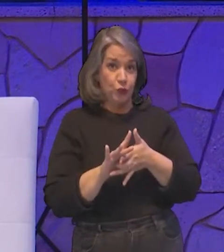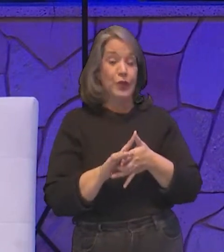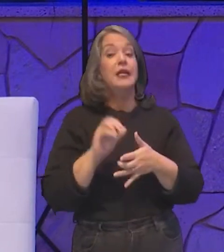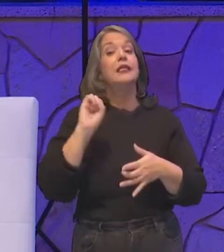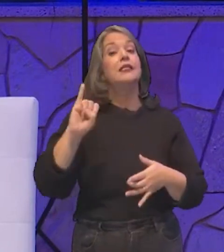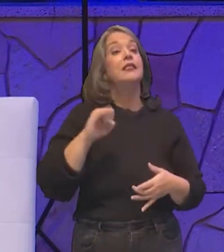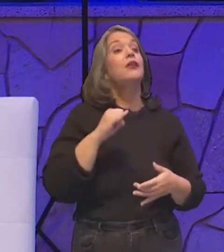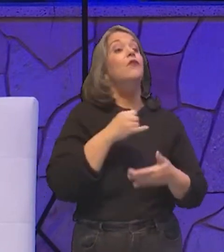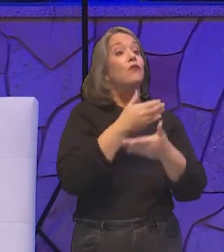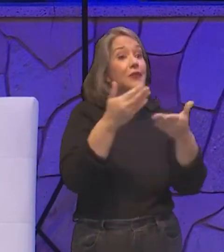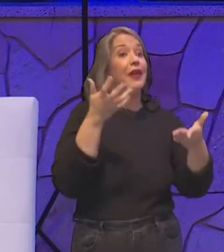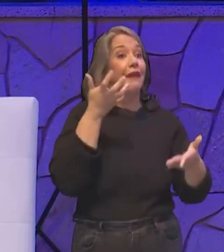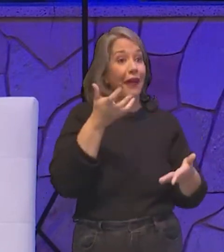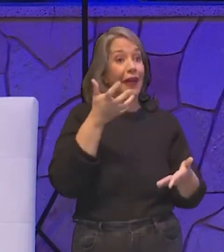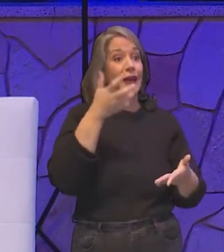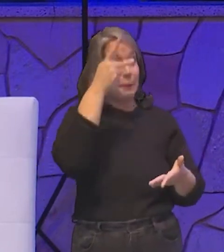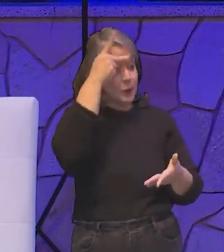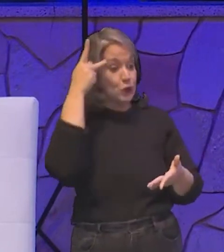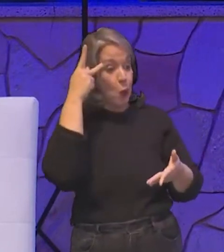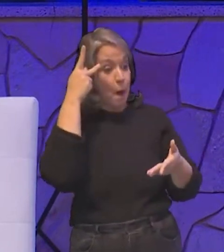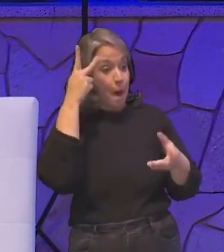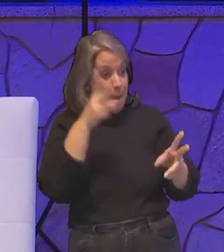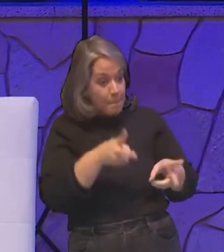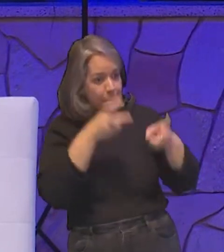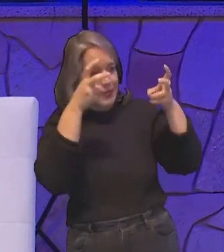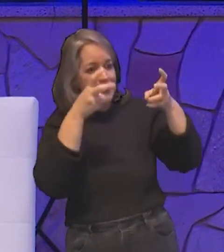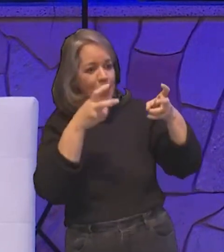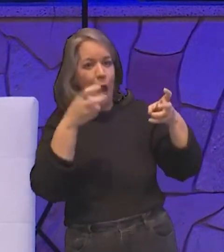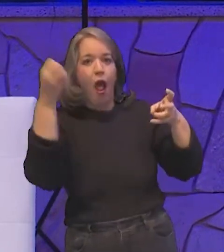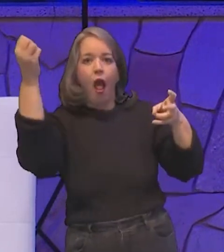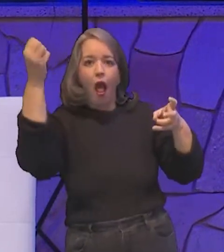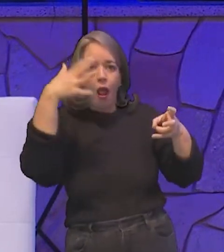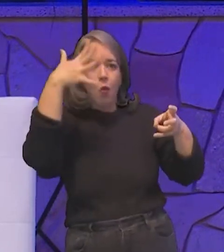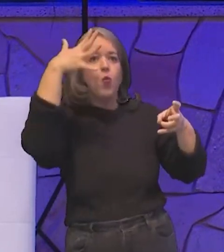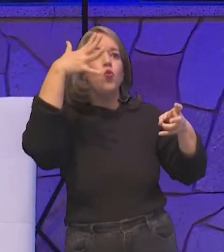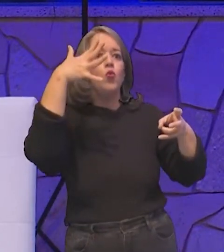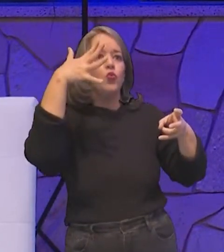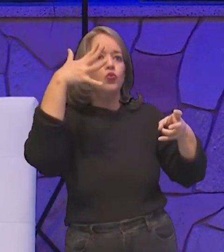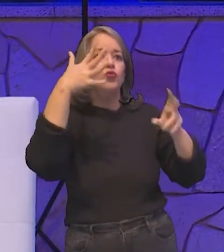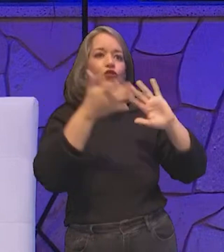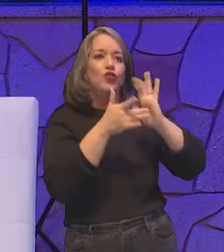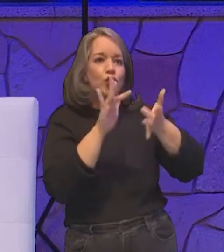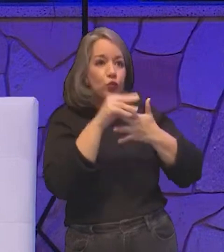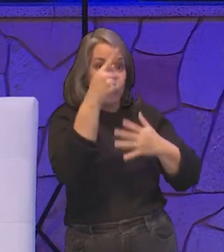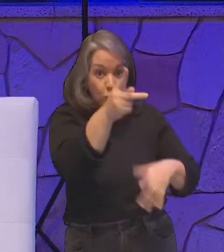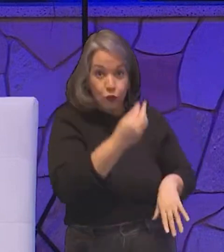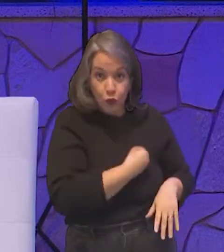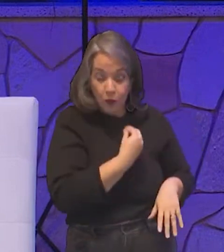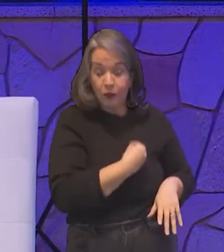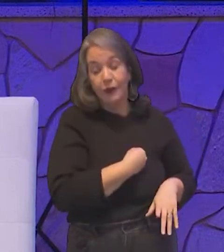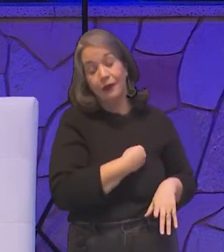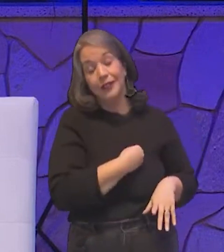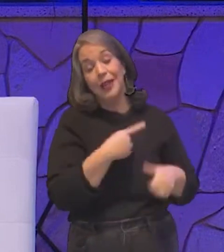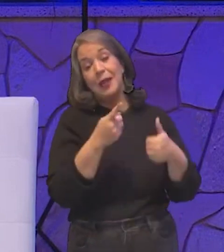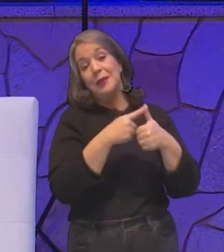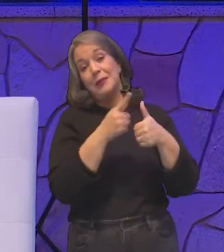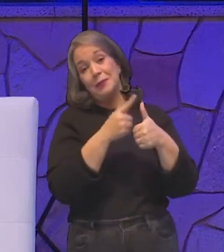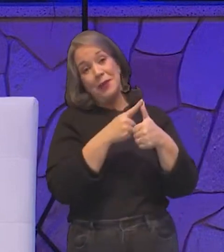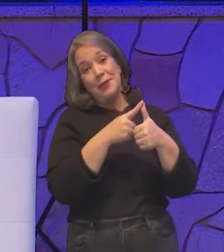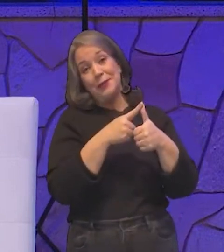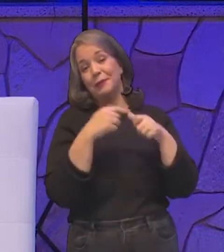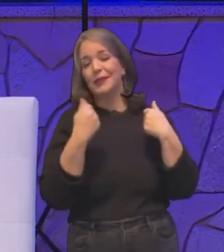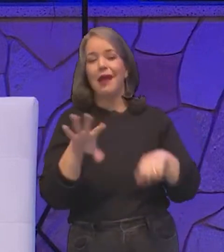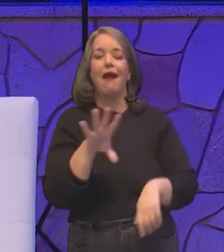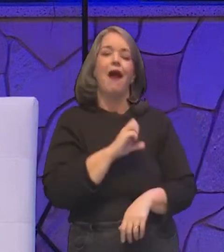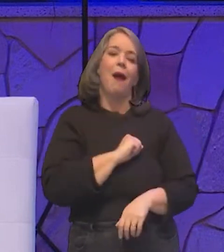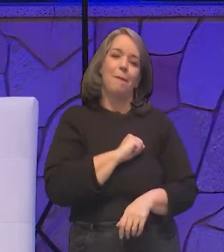mim a Cristo, que a luz de Cristo brilhe em mim, que você ame o próximo. Nós devemos realmente refletir sobre isso em nossa